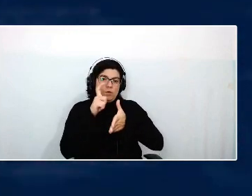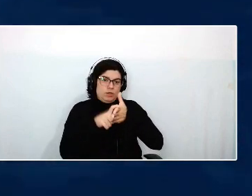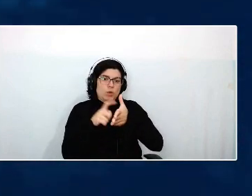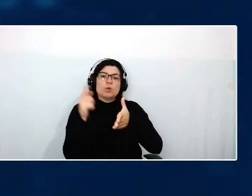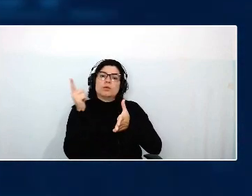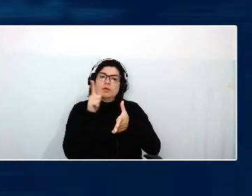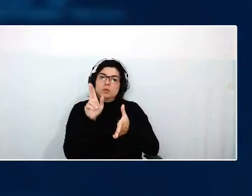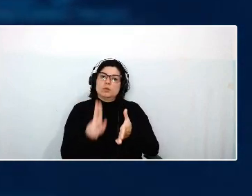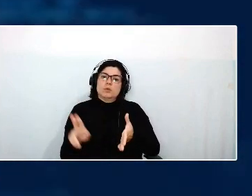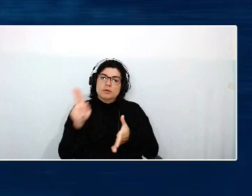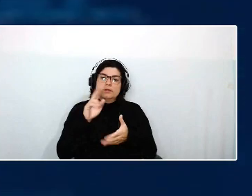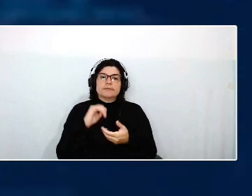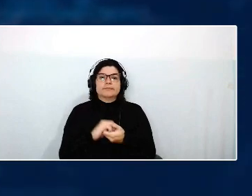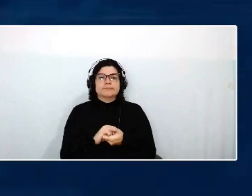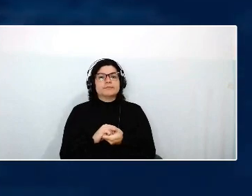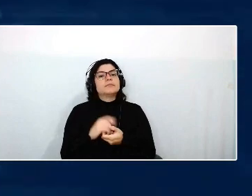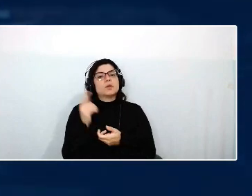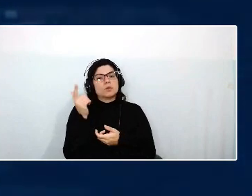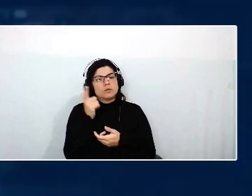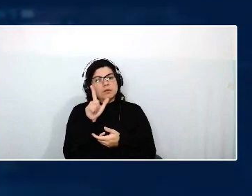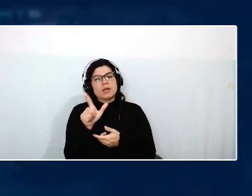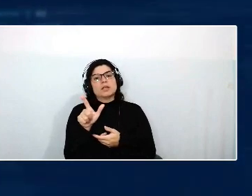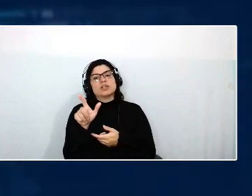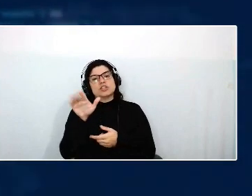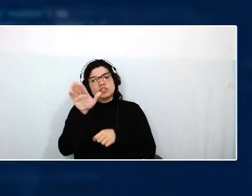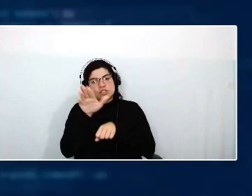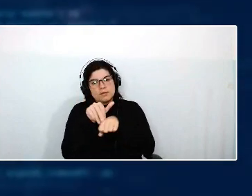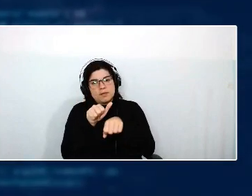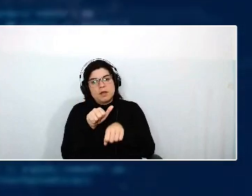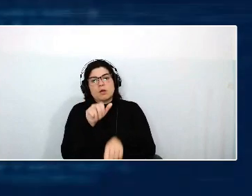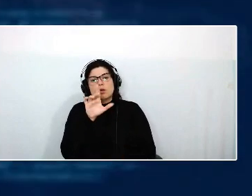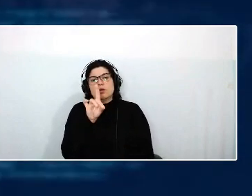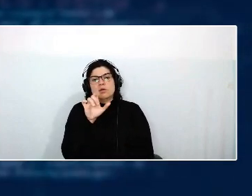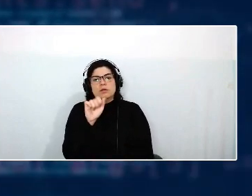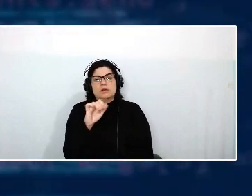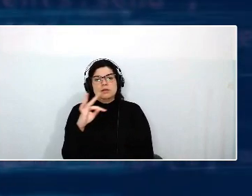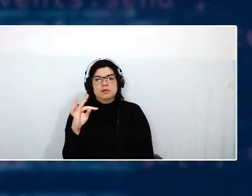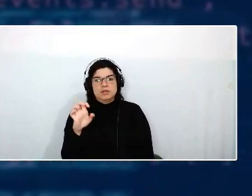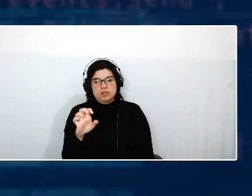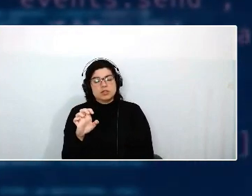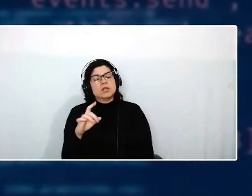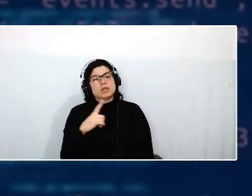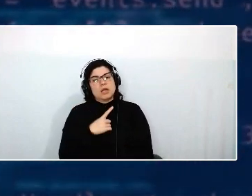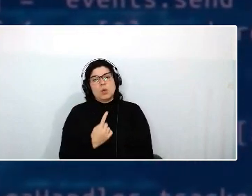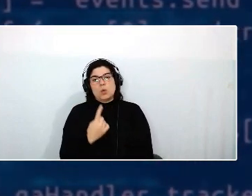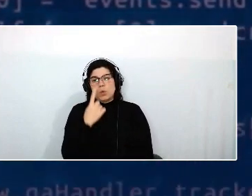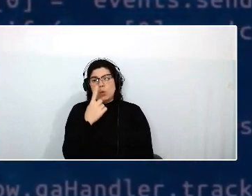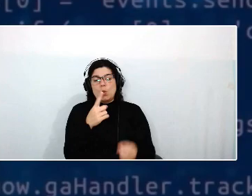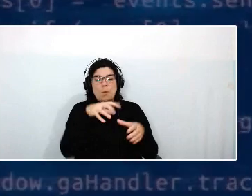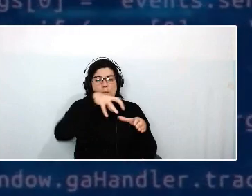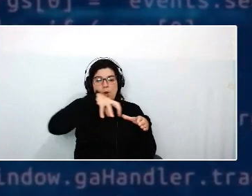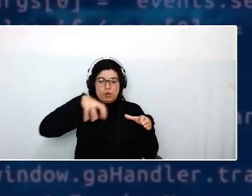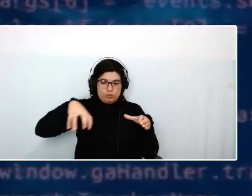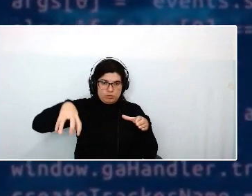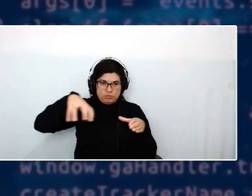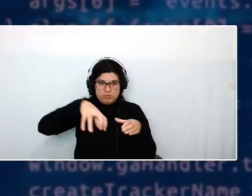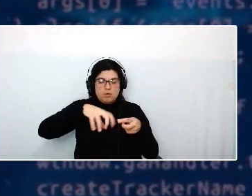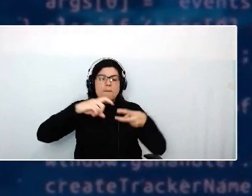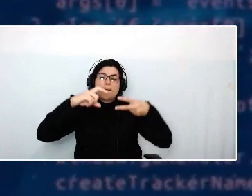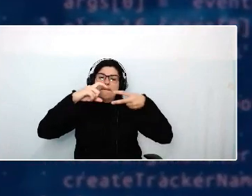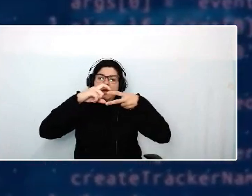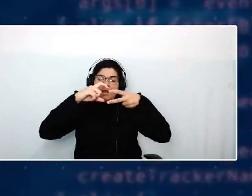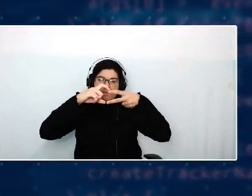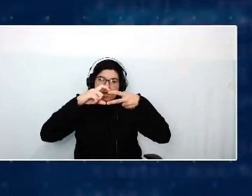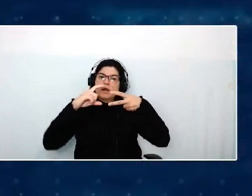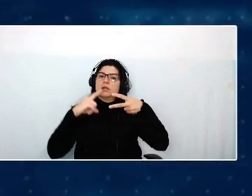Consegue passar, chamar string length, chamar o date. E é só você chamar um módulo PHP barra. Então, tem um módulo PHP e tudo do mundo